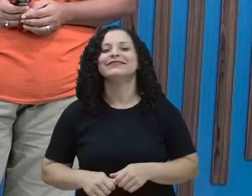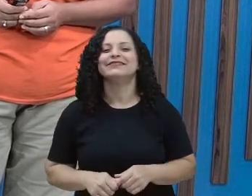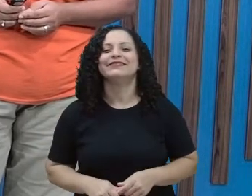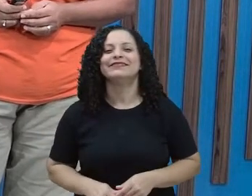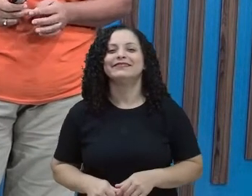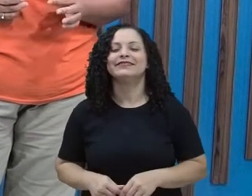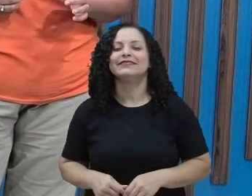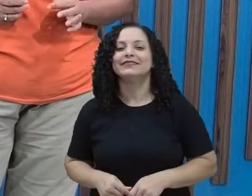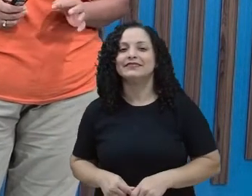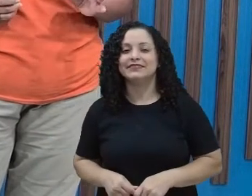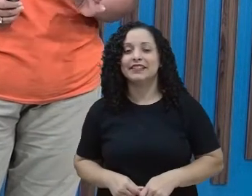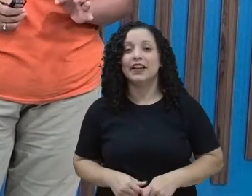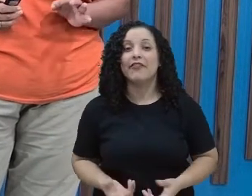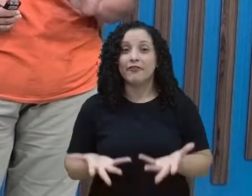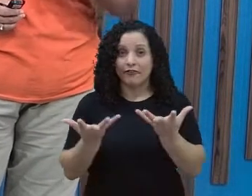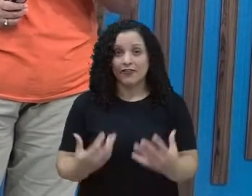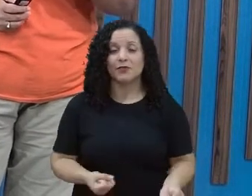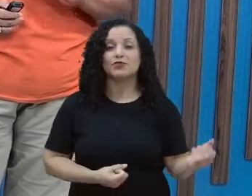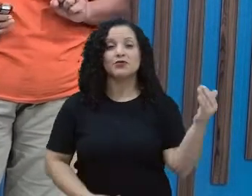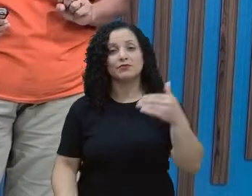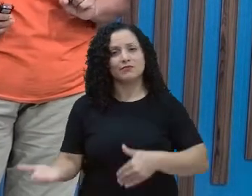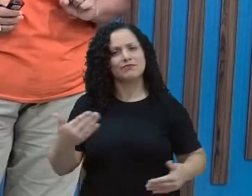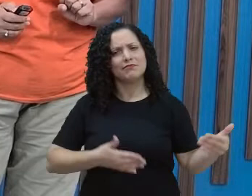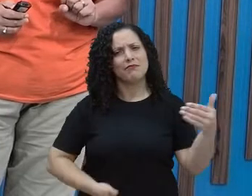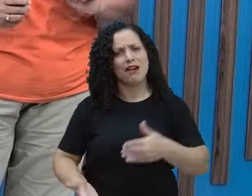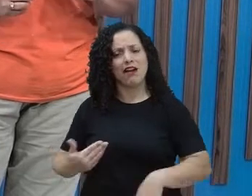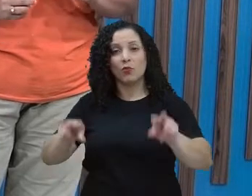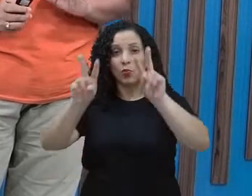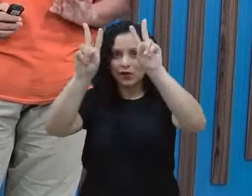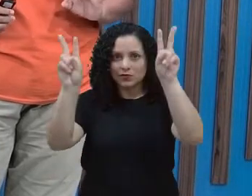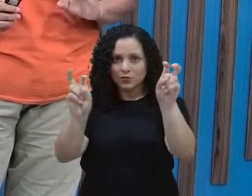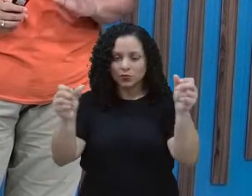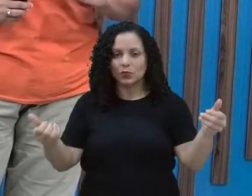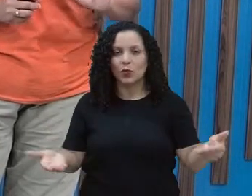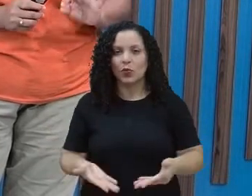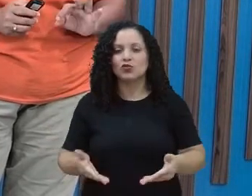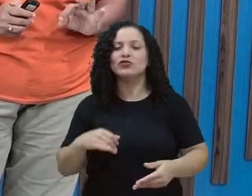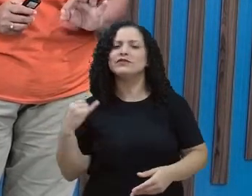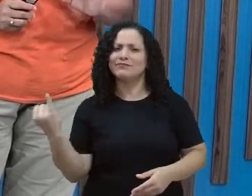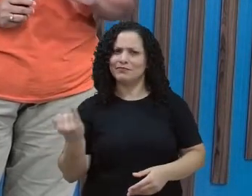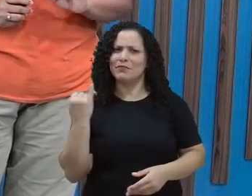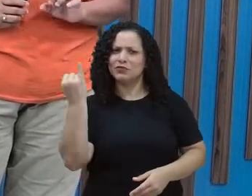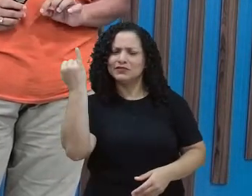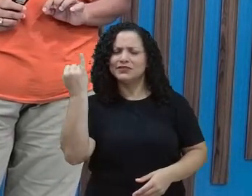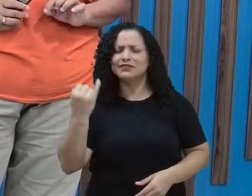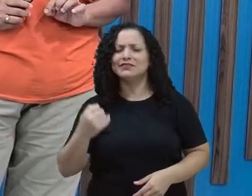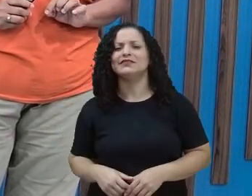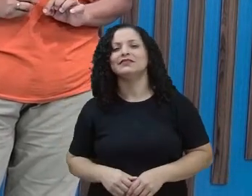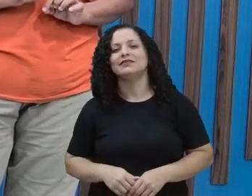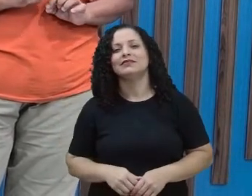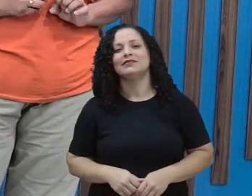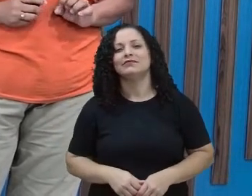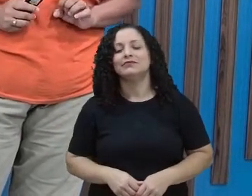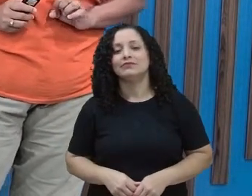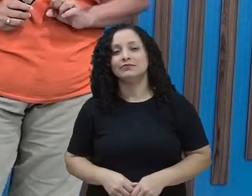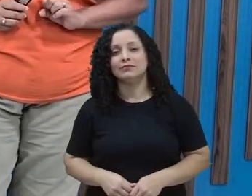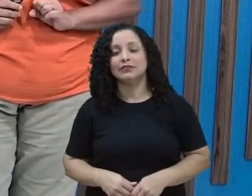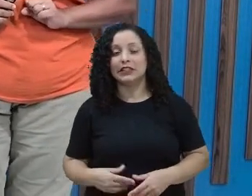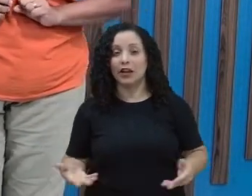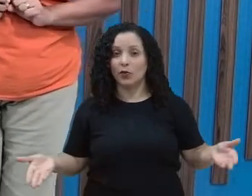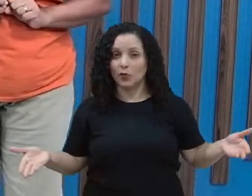mesmo, professora Verônica. Vamos participar, porque o assunto de hoje está muito interessante. Como eu disse a vocês, nós